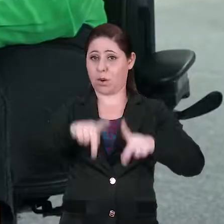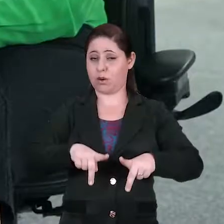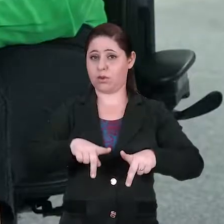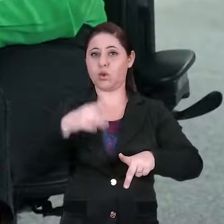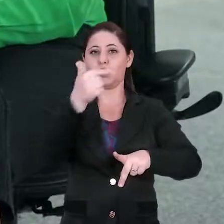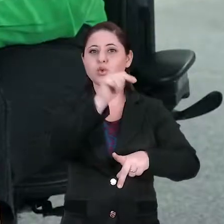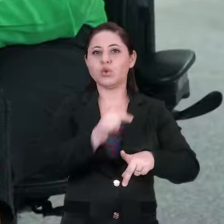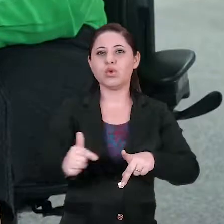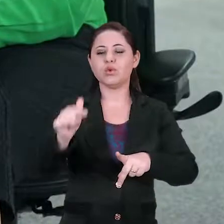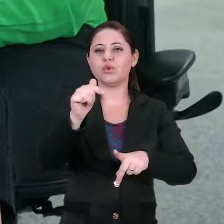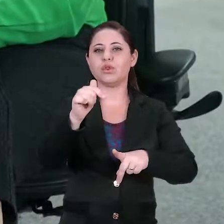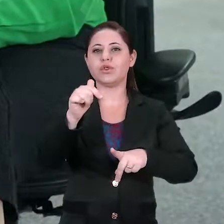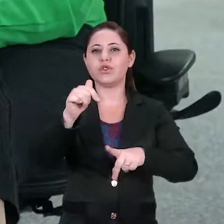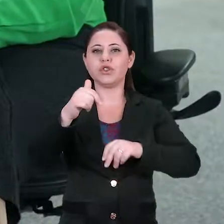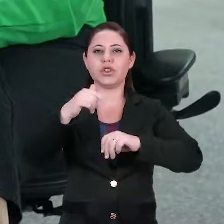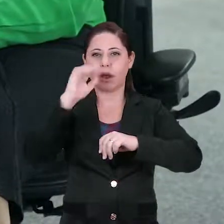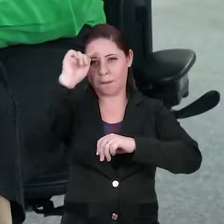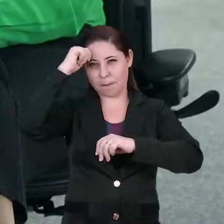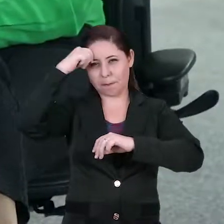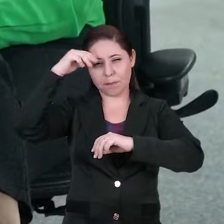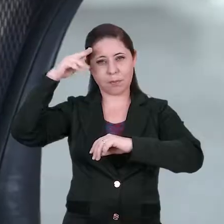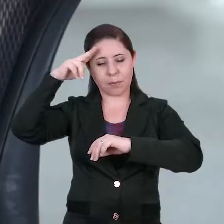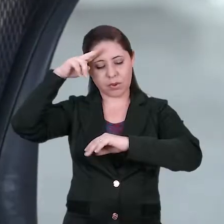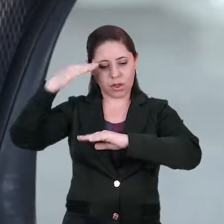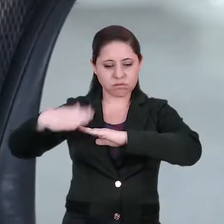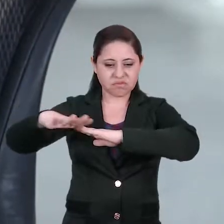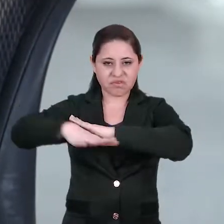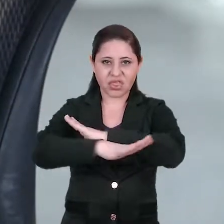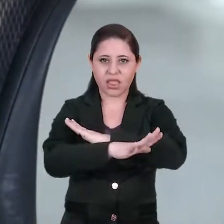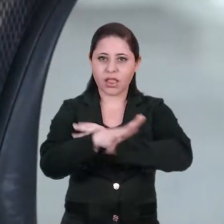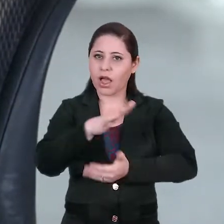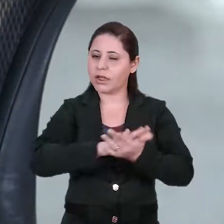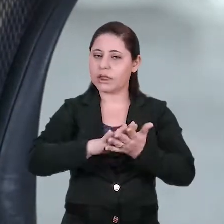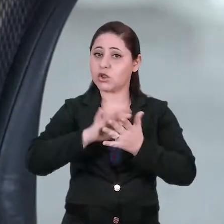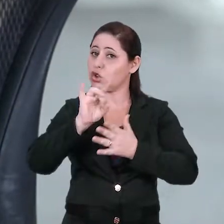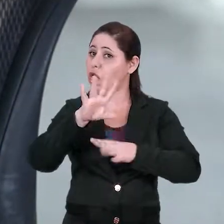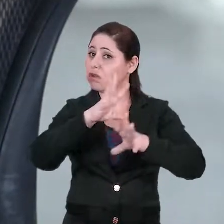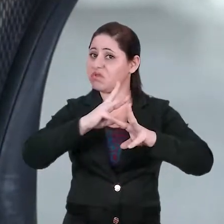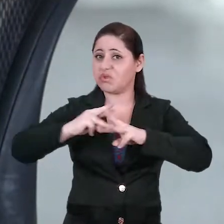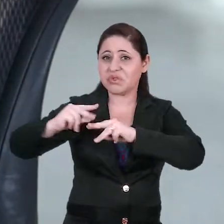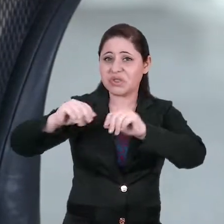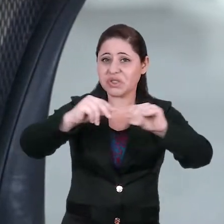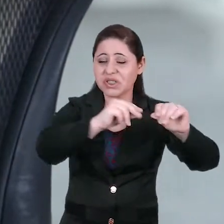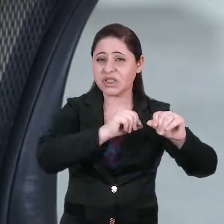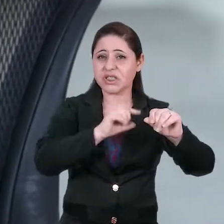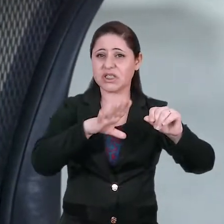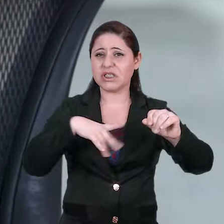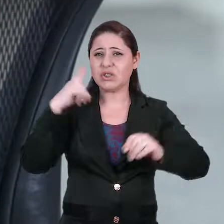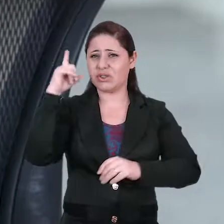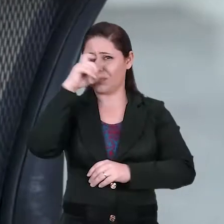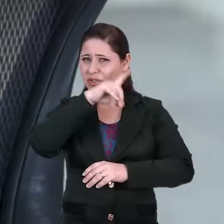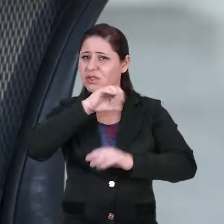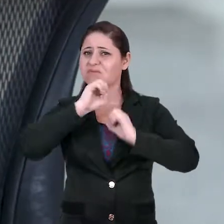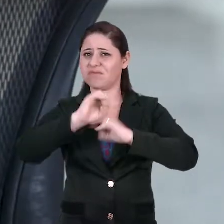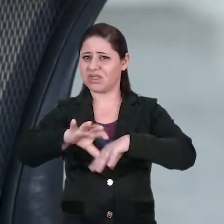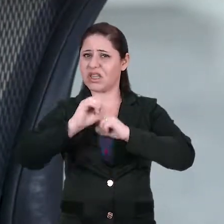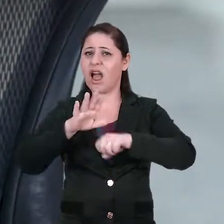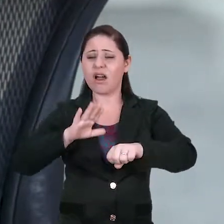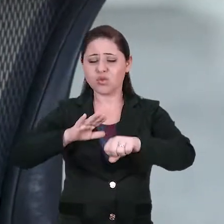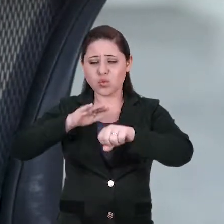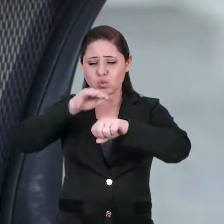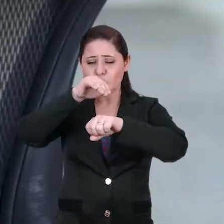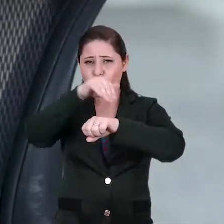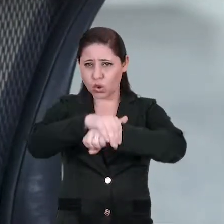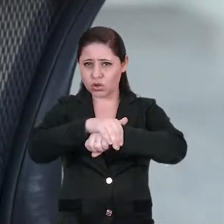cadeia pública. Então, nós não tínhamos asfalto, era terra, e vocês imaginem a dificuldade que era para a